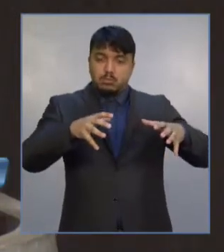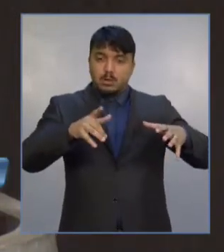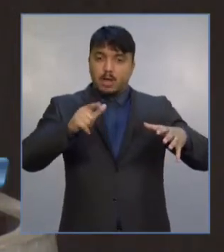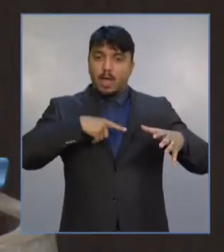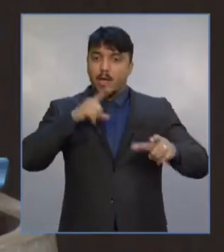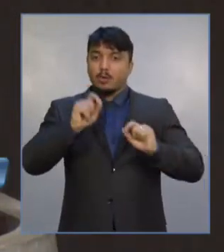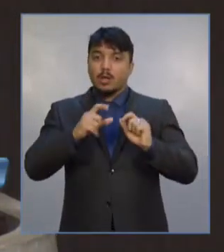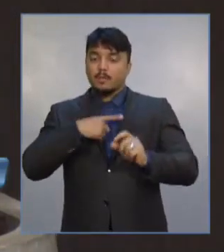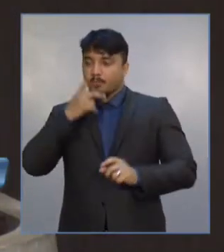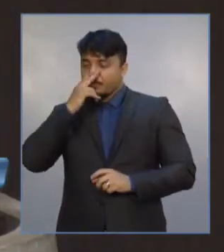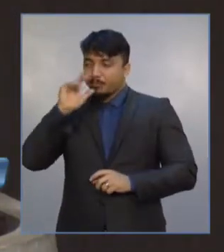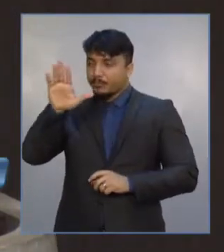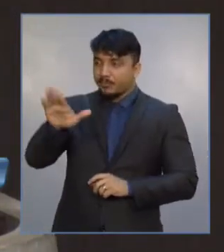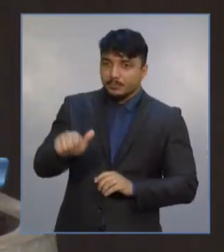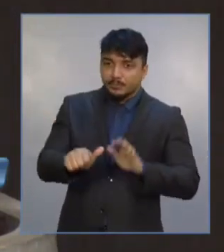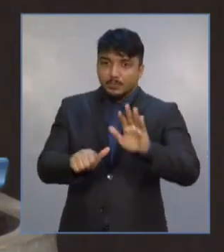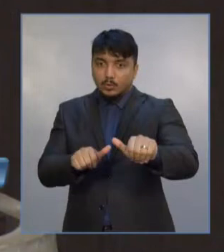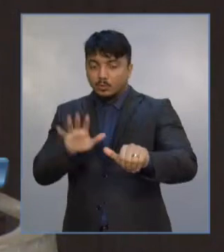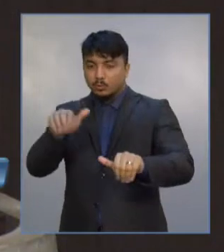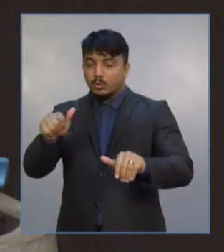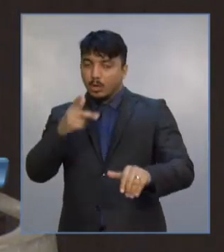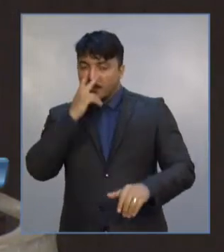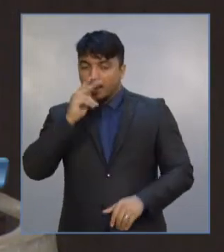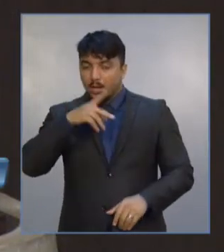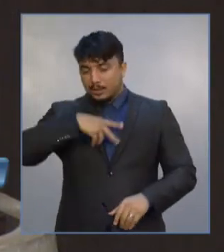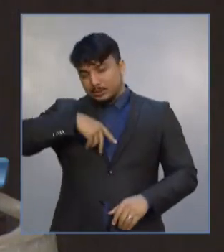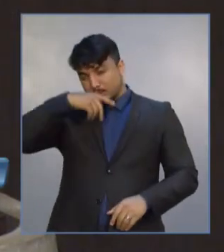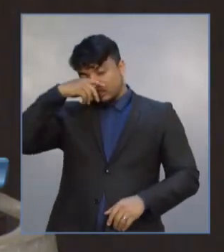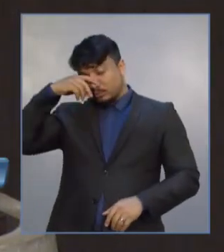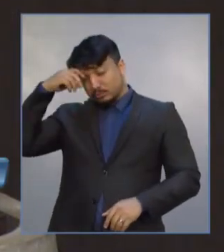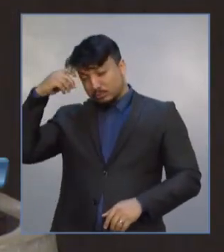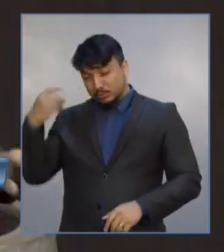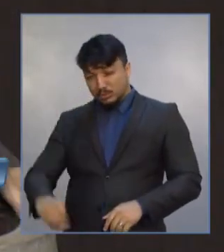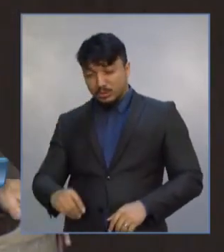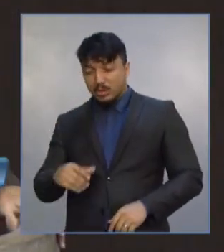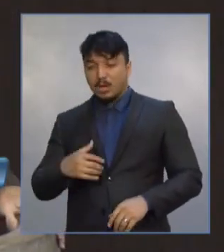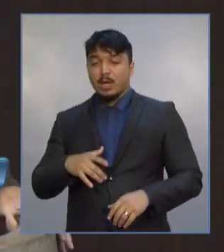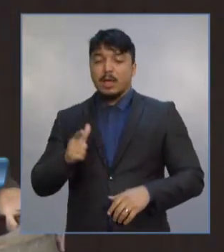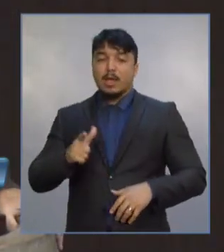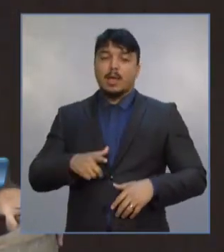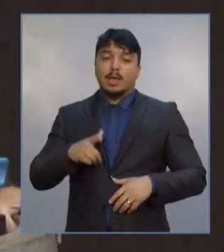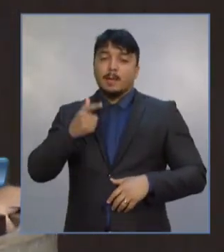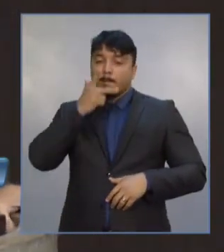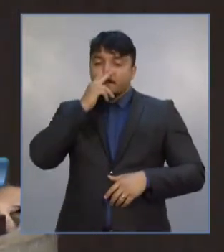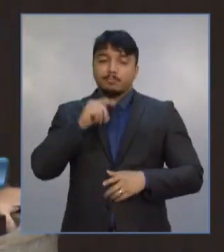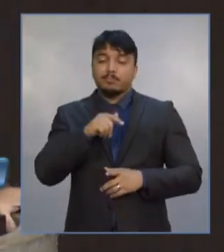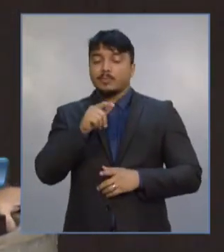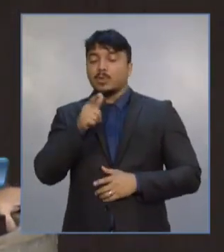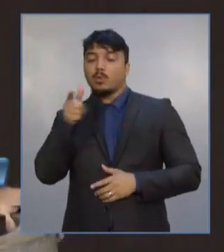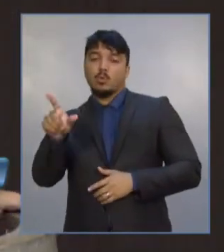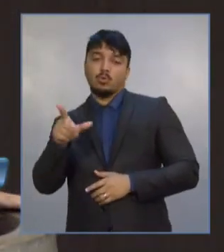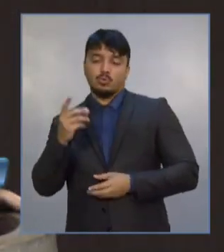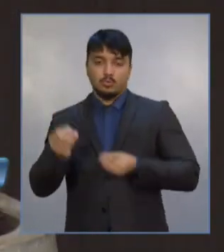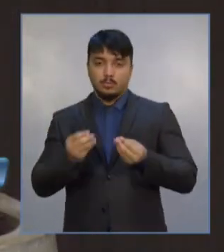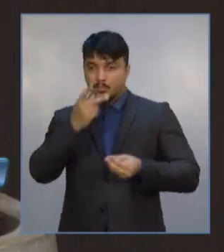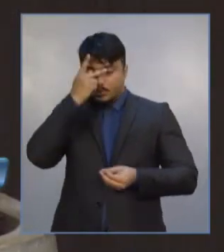de um lado e para esgotar a energia de adversários por outro